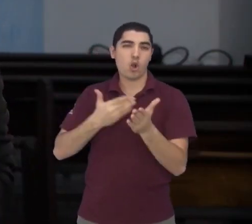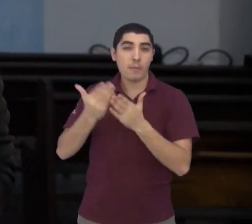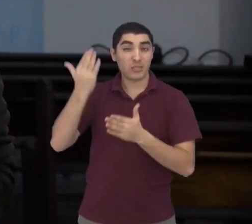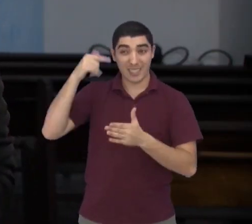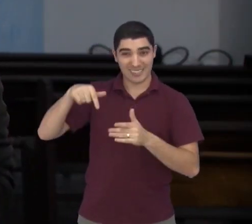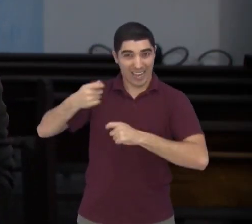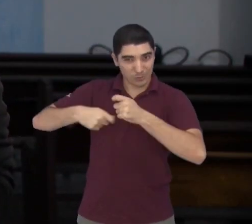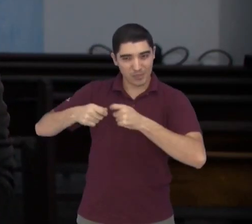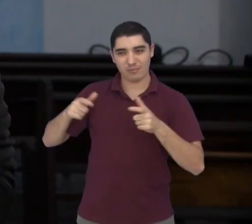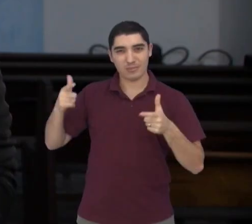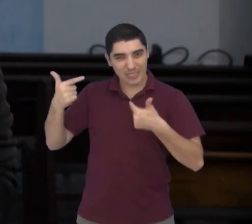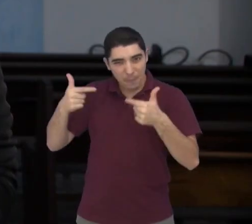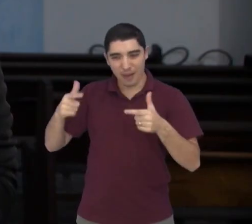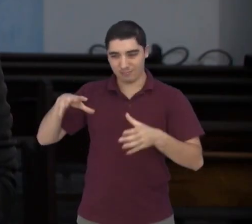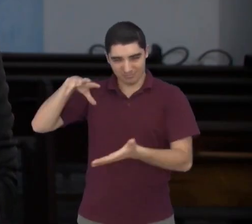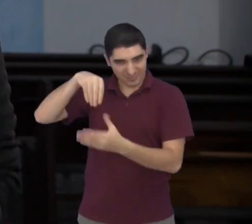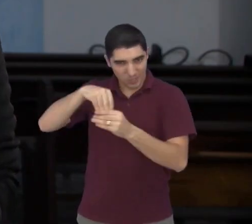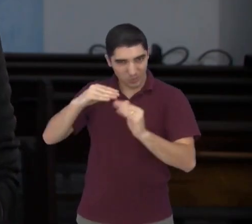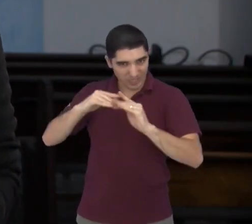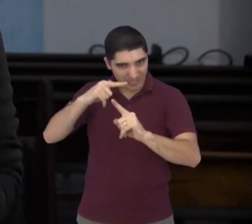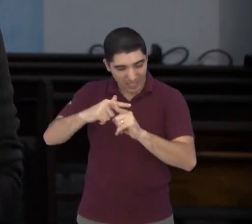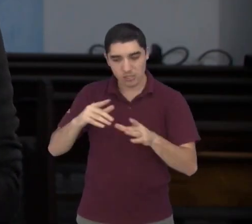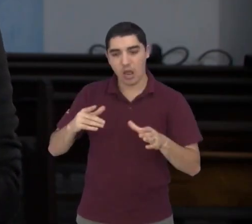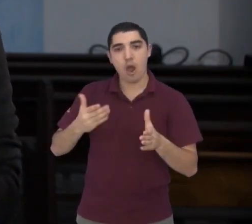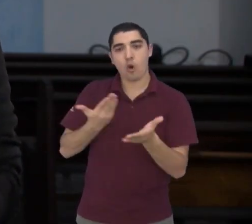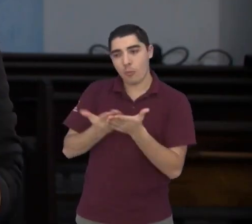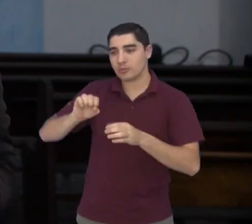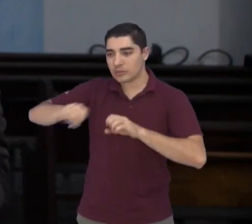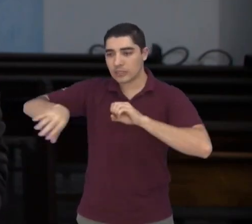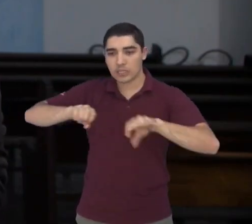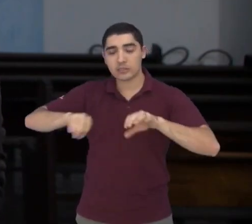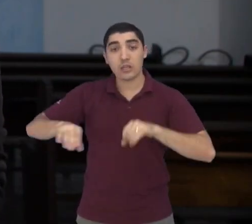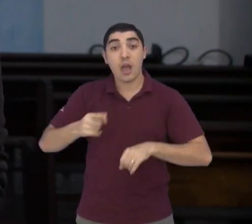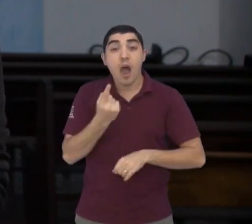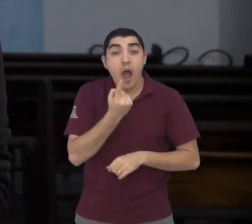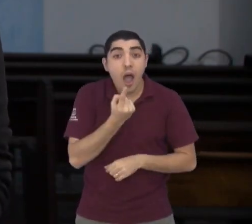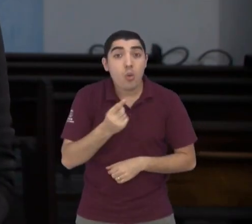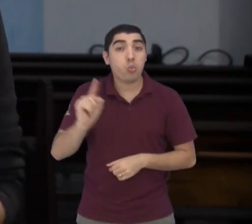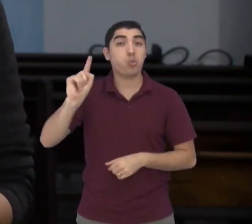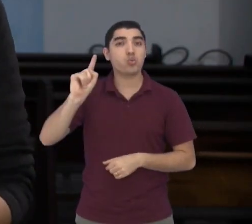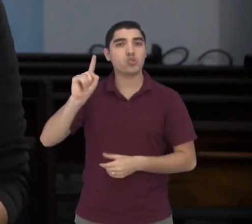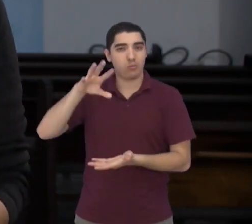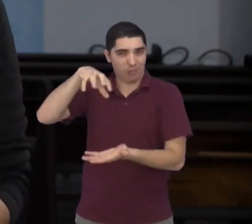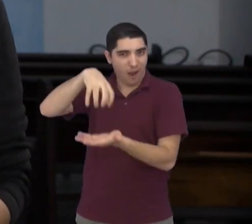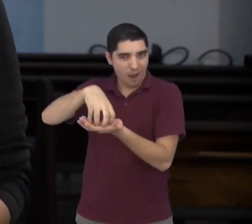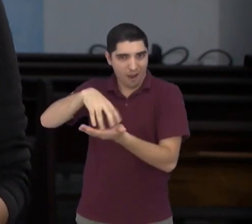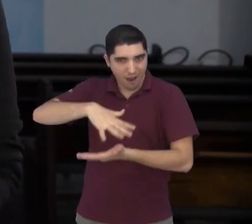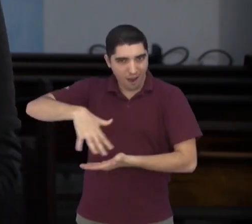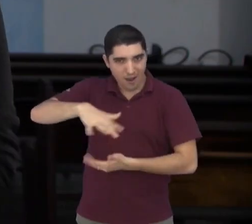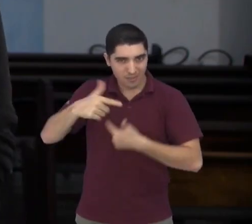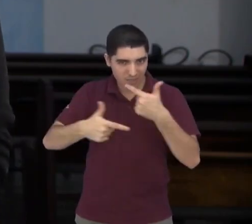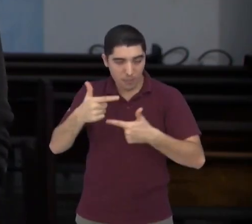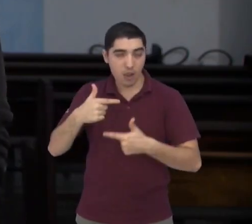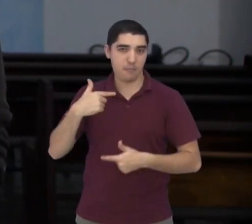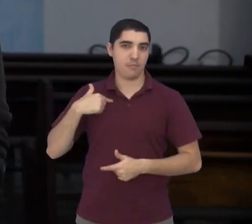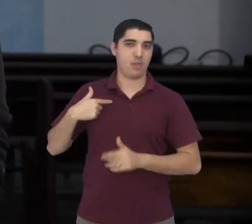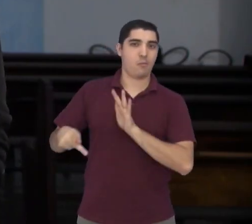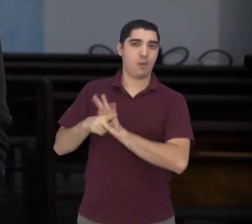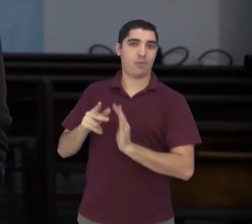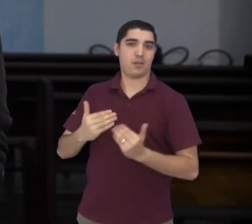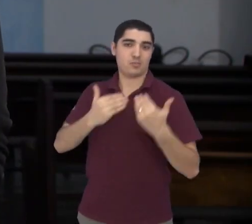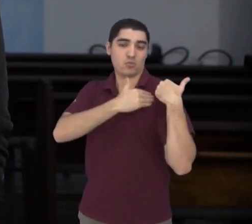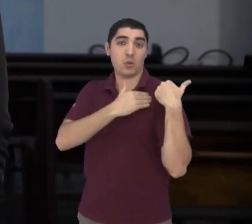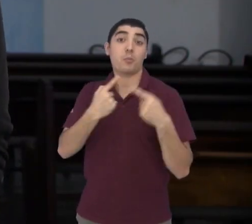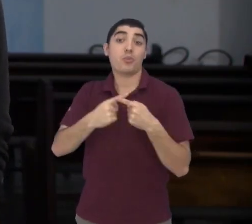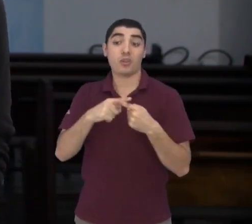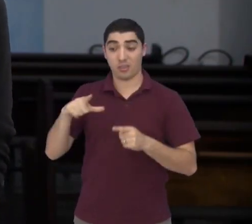ficou foi o Arquivo Público do município, porque ele é muito singular e para poder levar para a sede da fundação precisava de adaptação, não dá para você tirar documento de